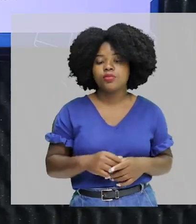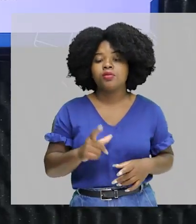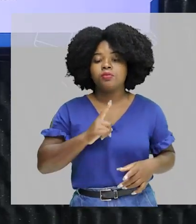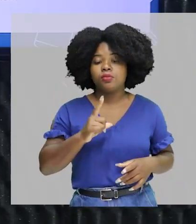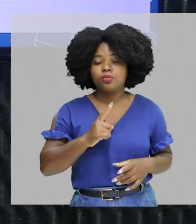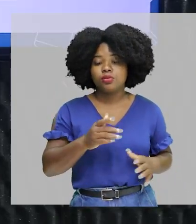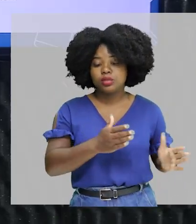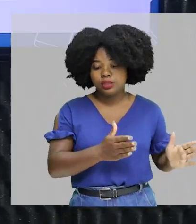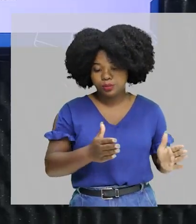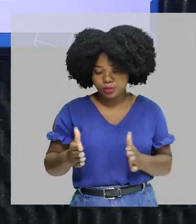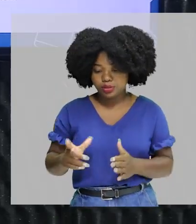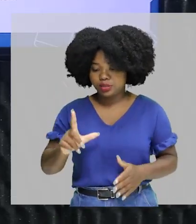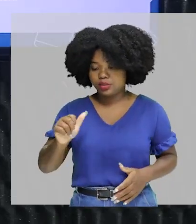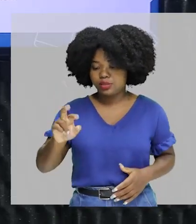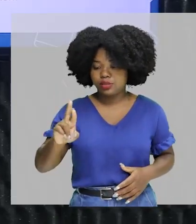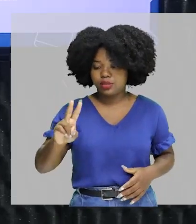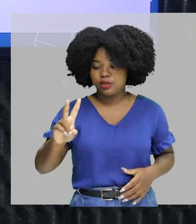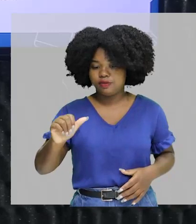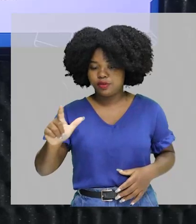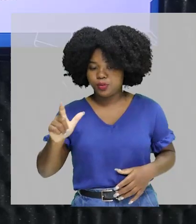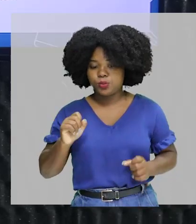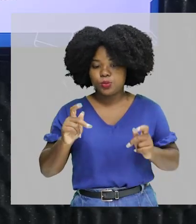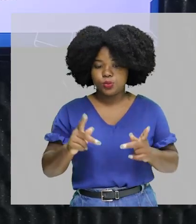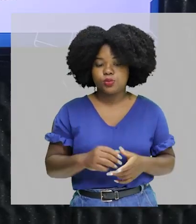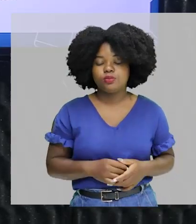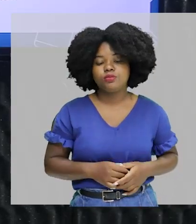fase larval. Ok?